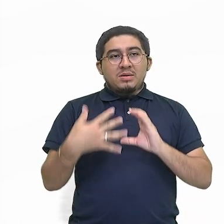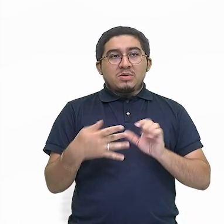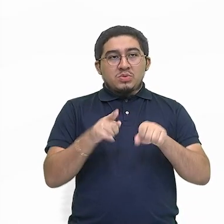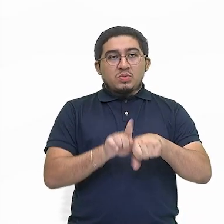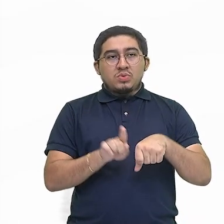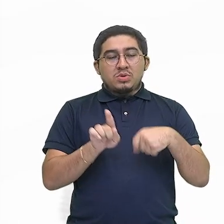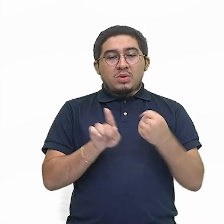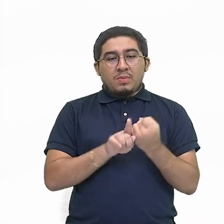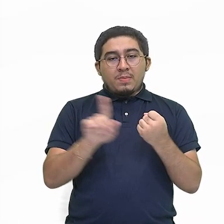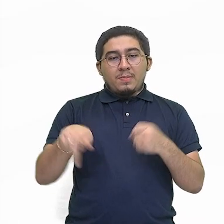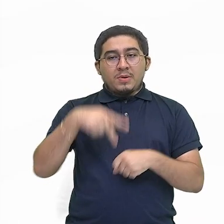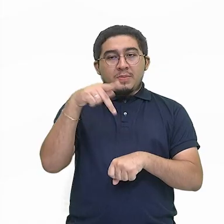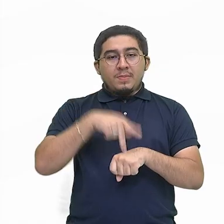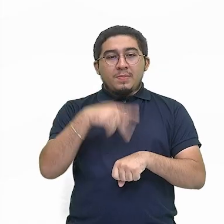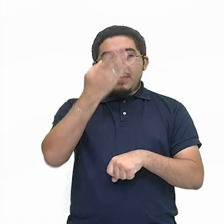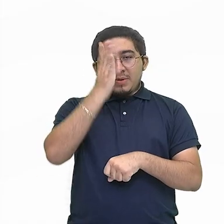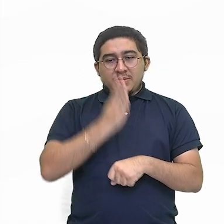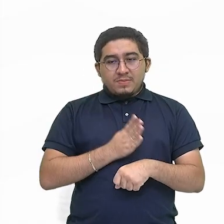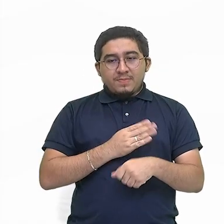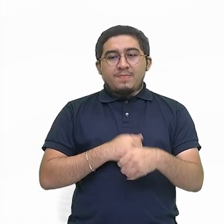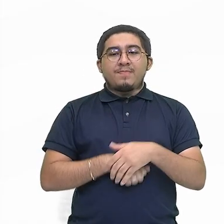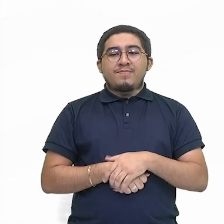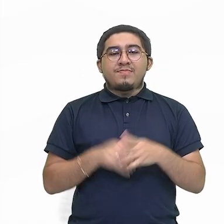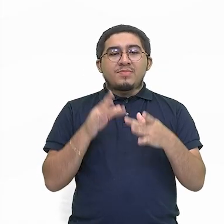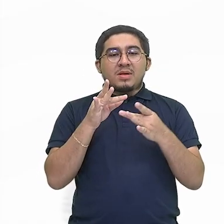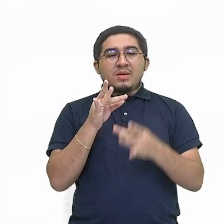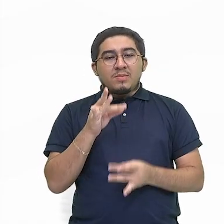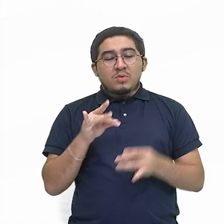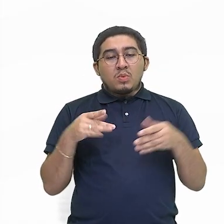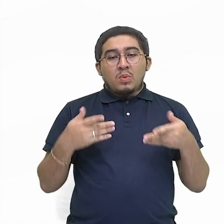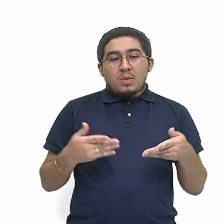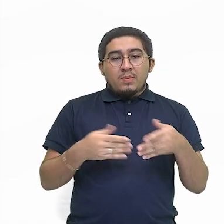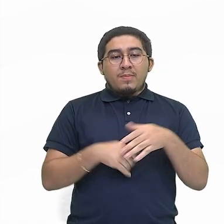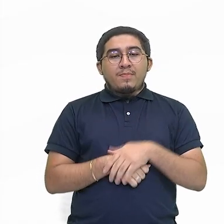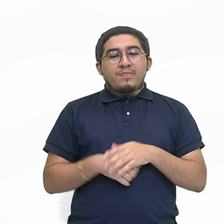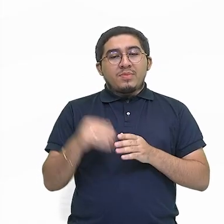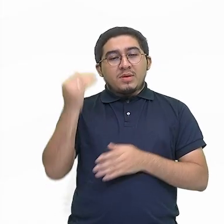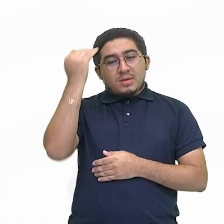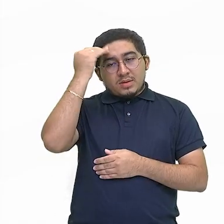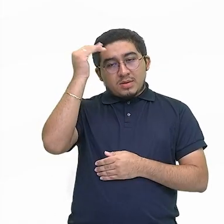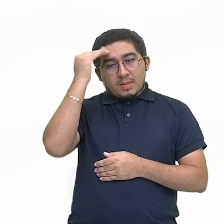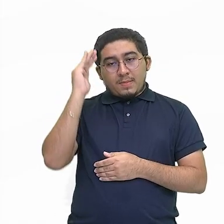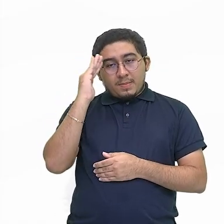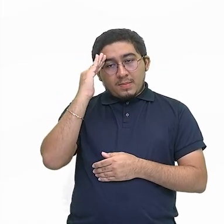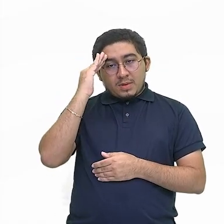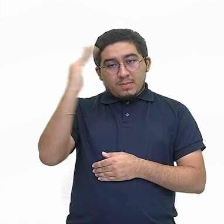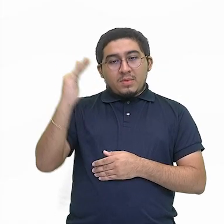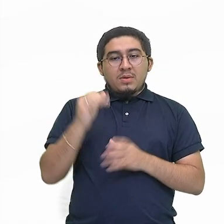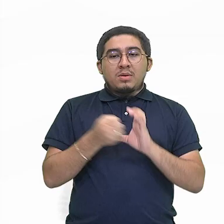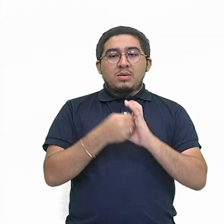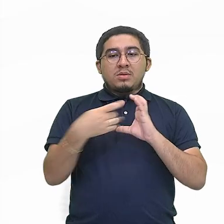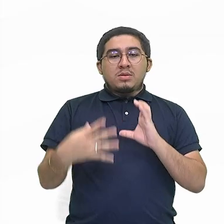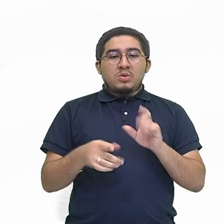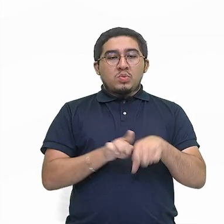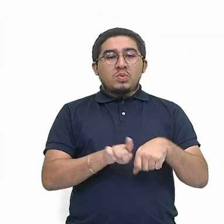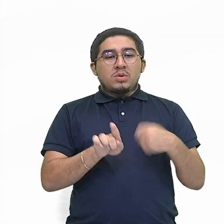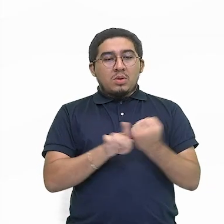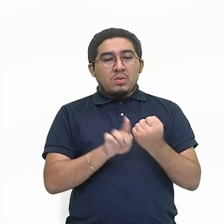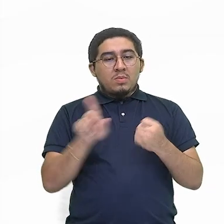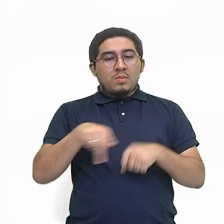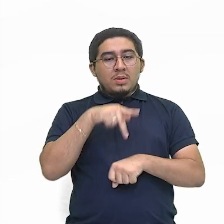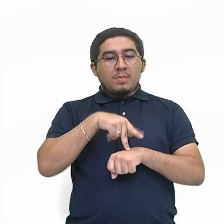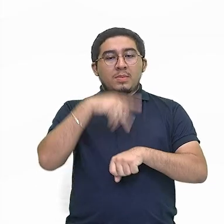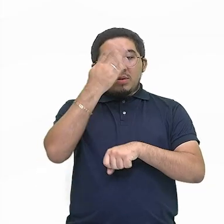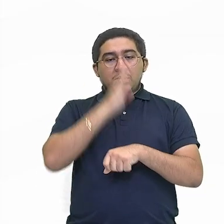características sociais do Brasil e o detalhamento, compreensão das principais características sociais do